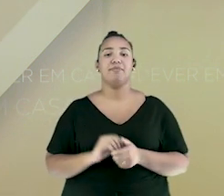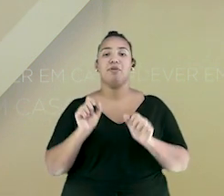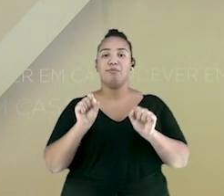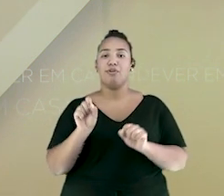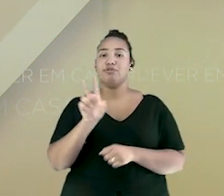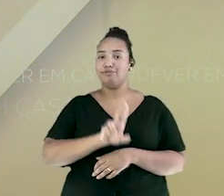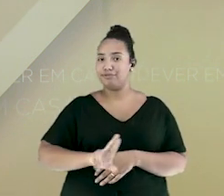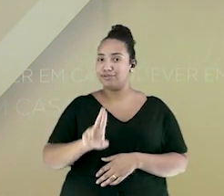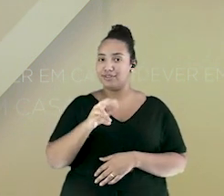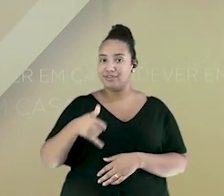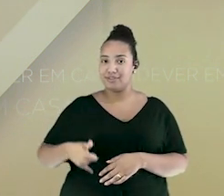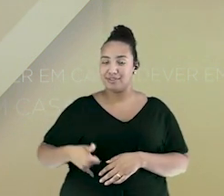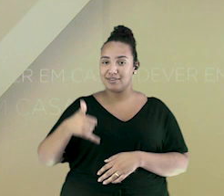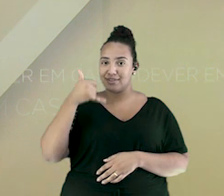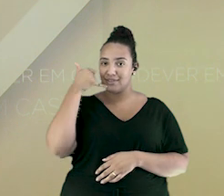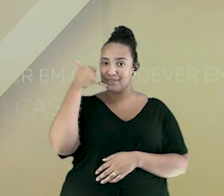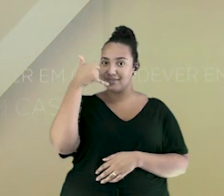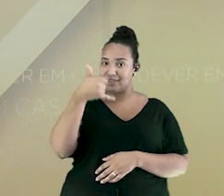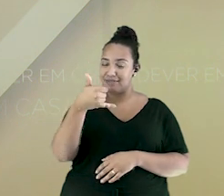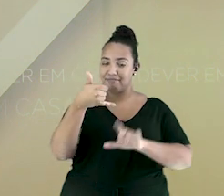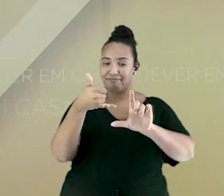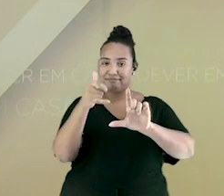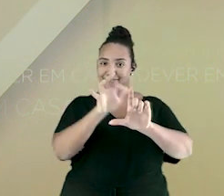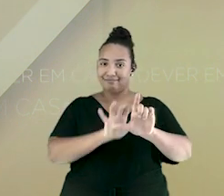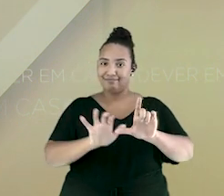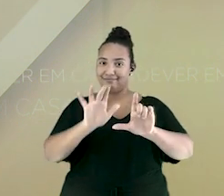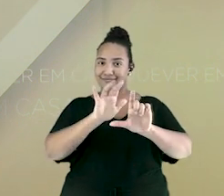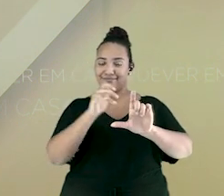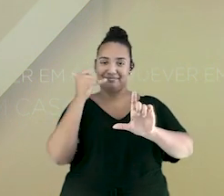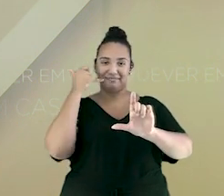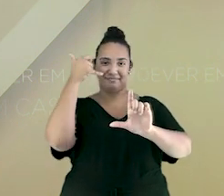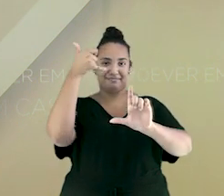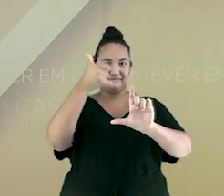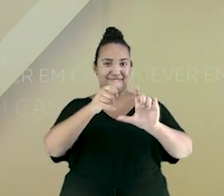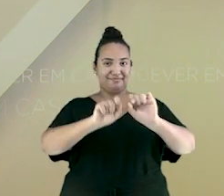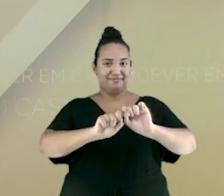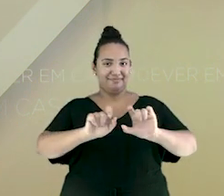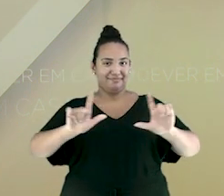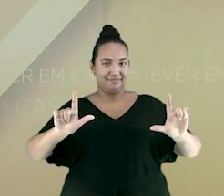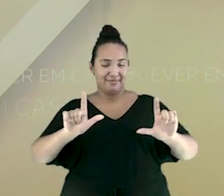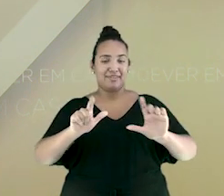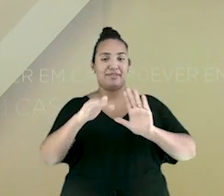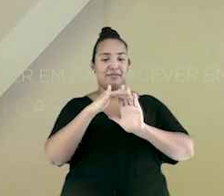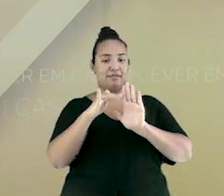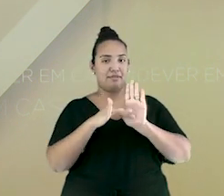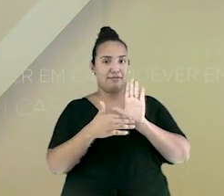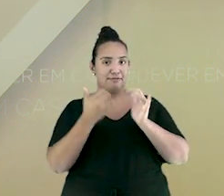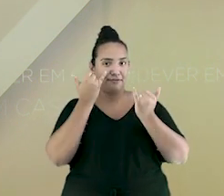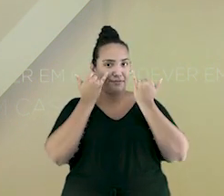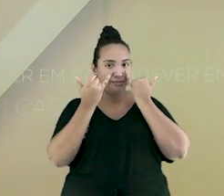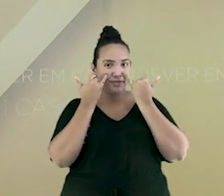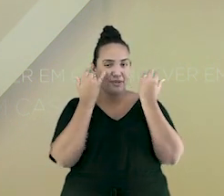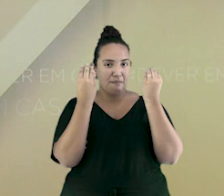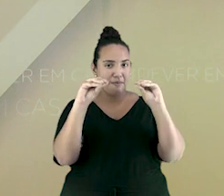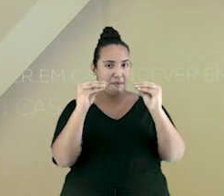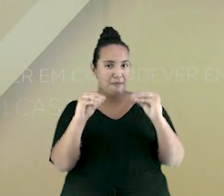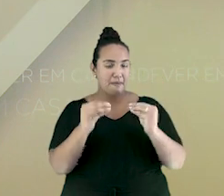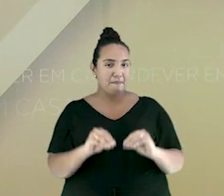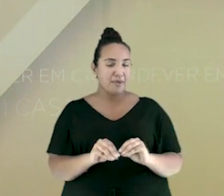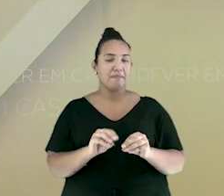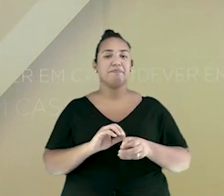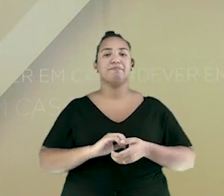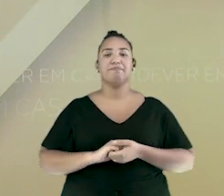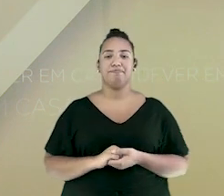com o celular. Basta apontar para o código QR que aparece aí na tela e preencher seus dados